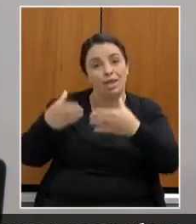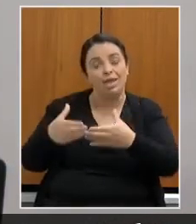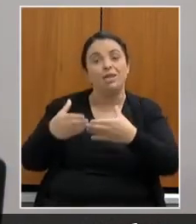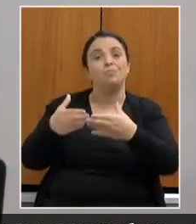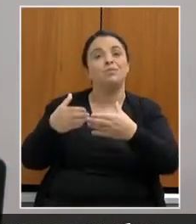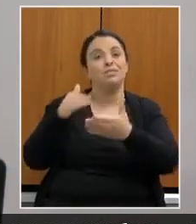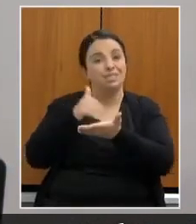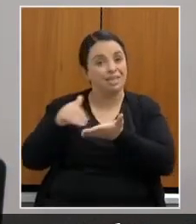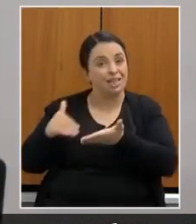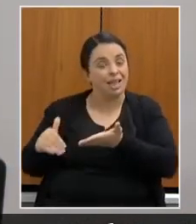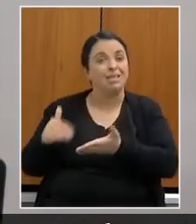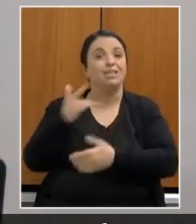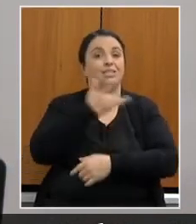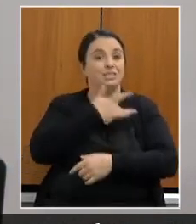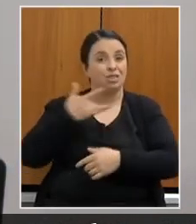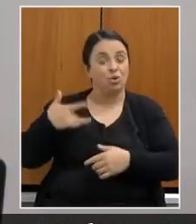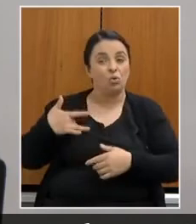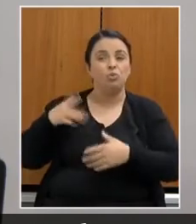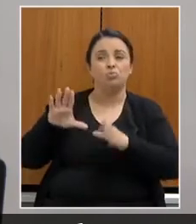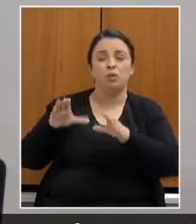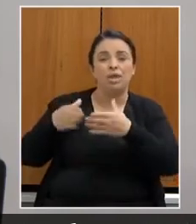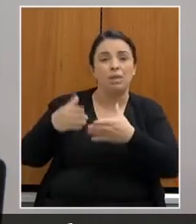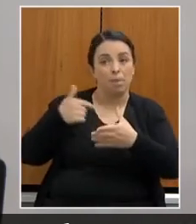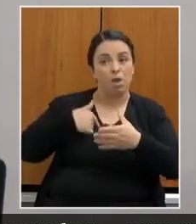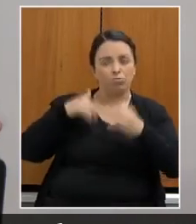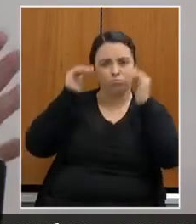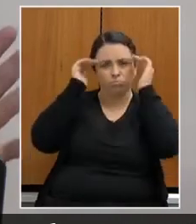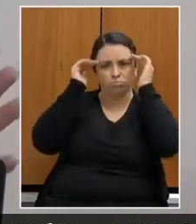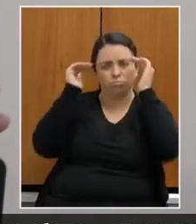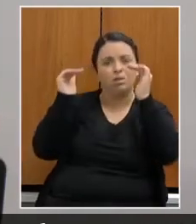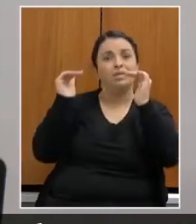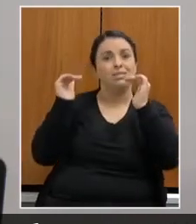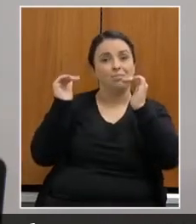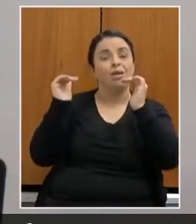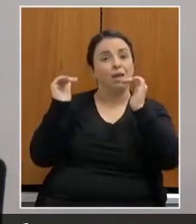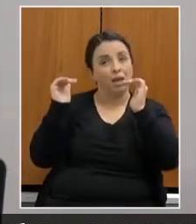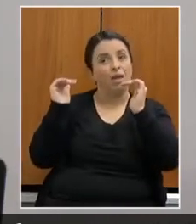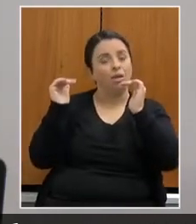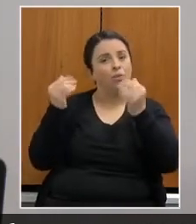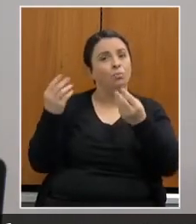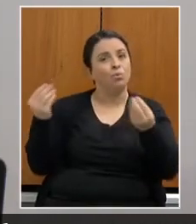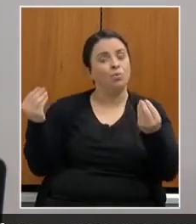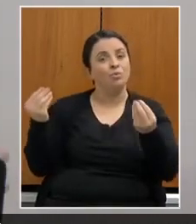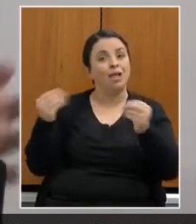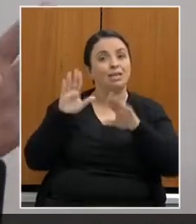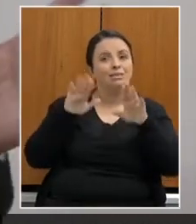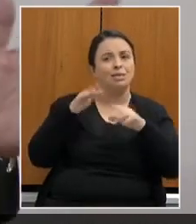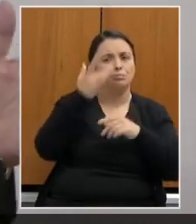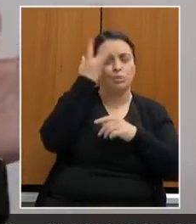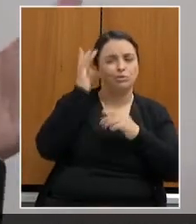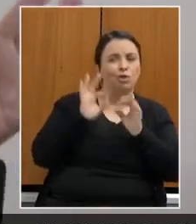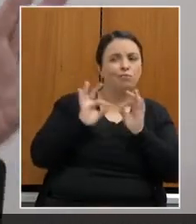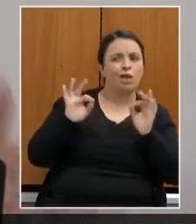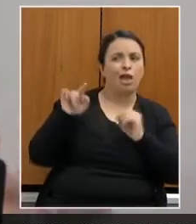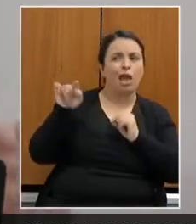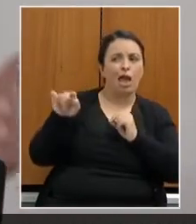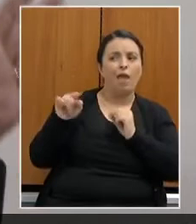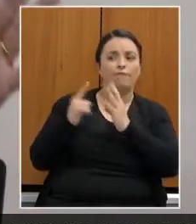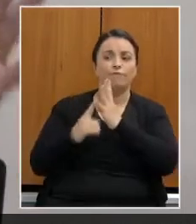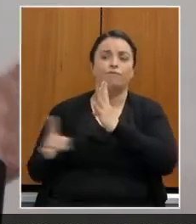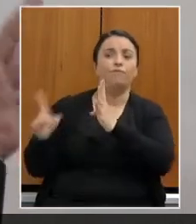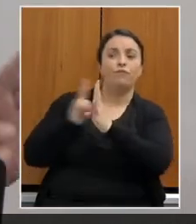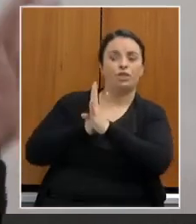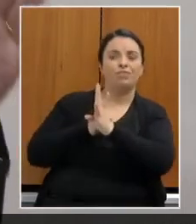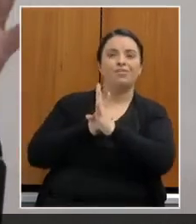muito. Uma equipe que, de longe, pode ser taxada como os furafilas. Pelo contrário,